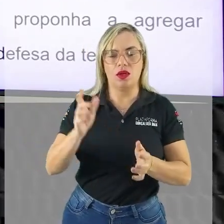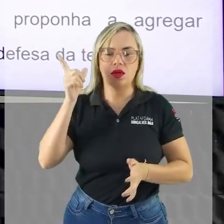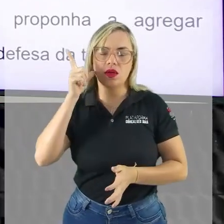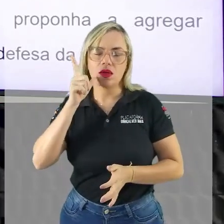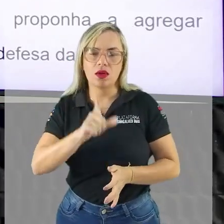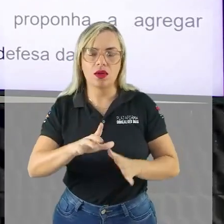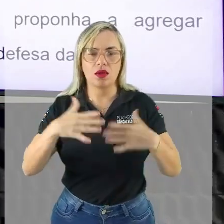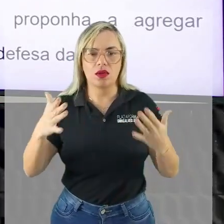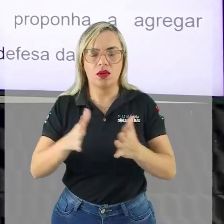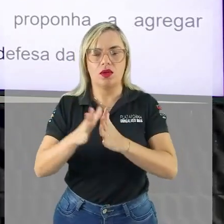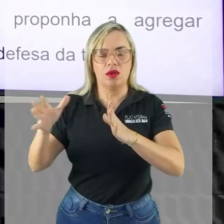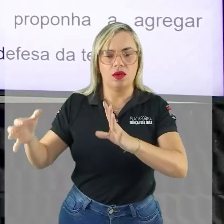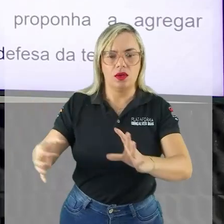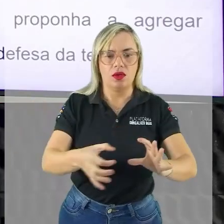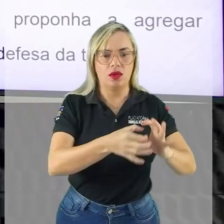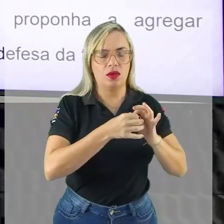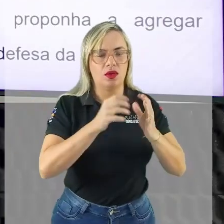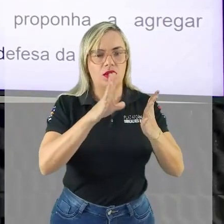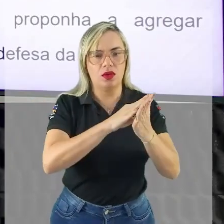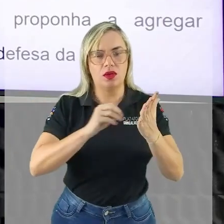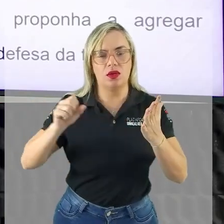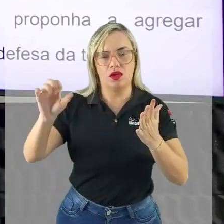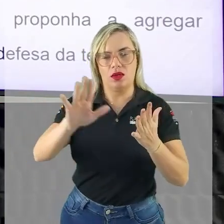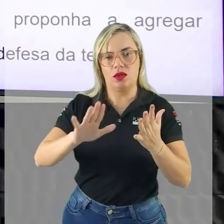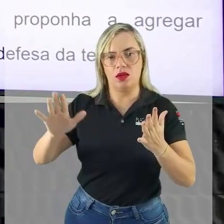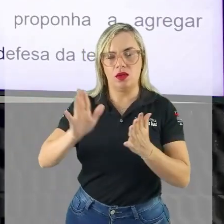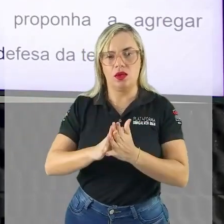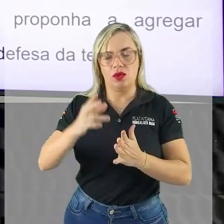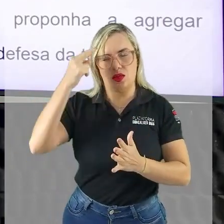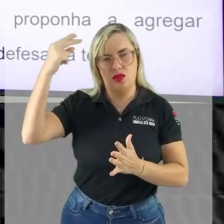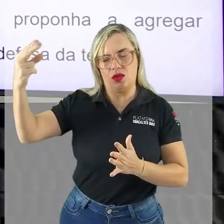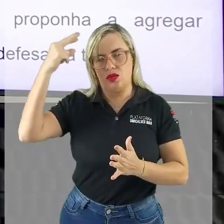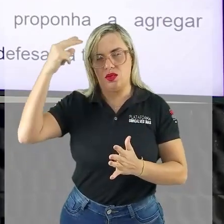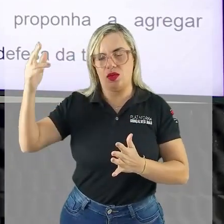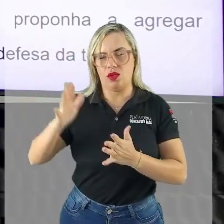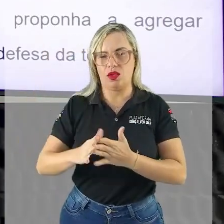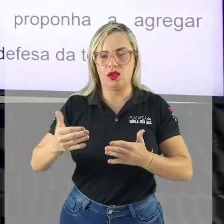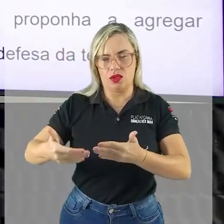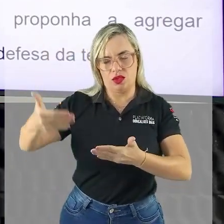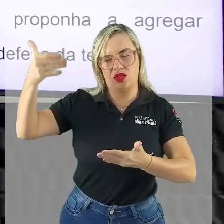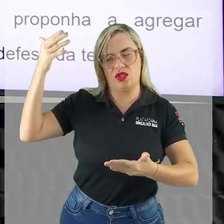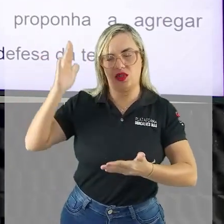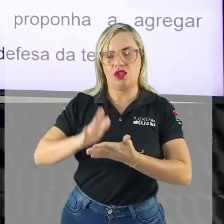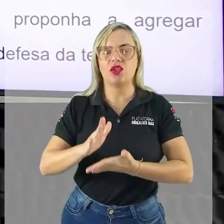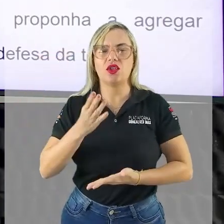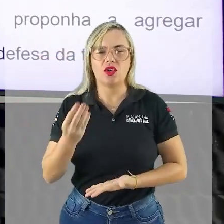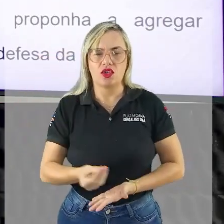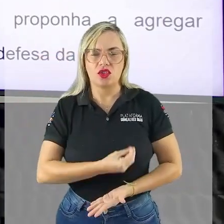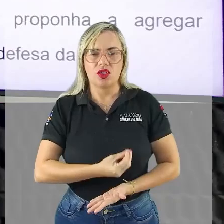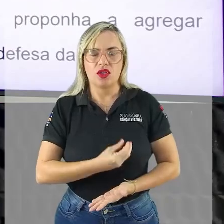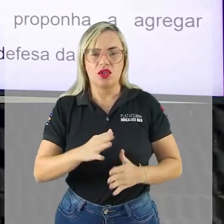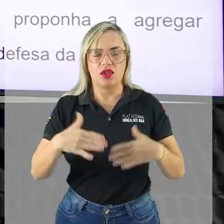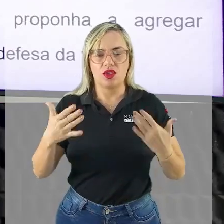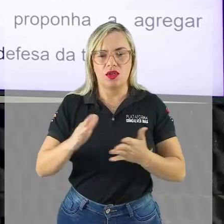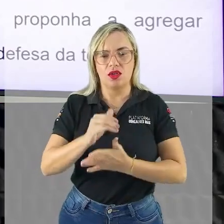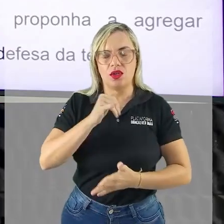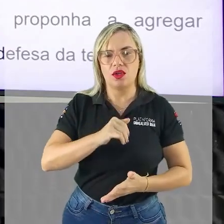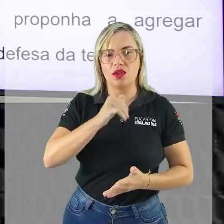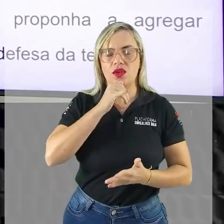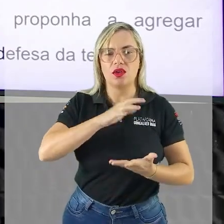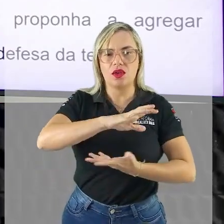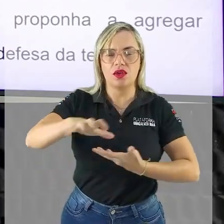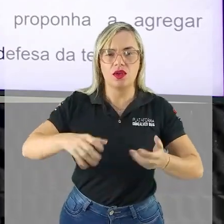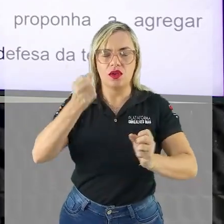uma conexão, uma intertextualidade com uma outra época, com um fato histórico já vivido, exemplo, Revolução